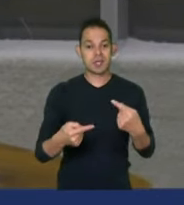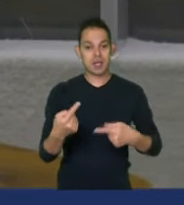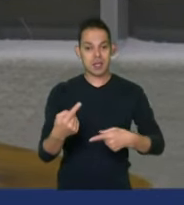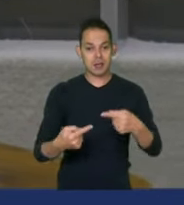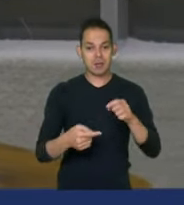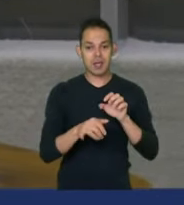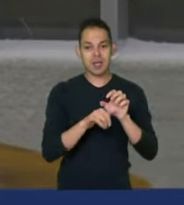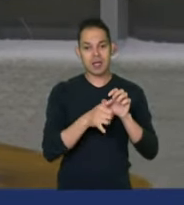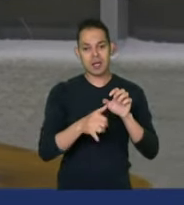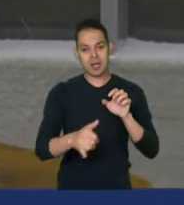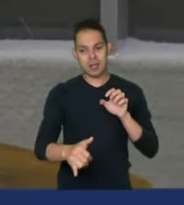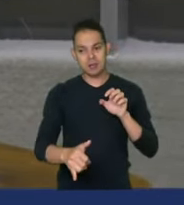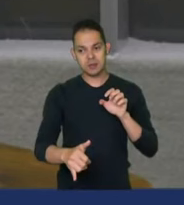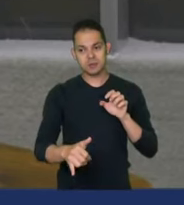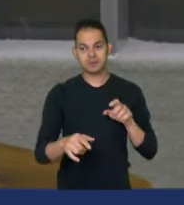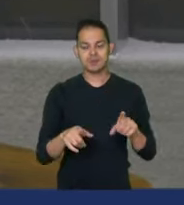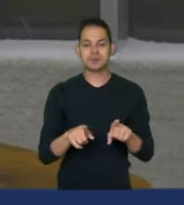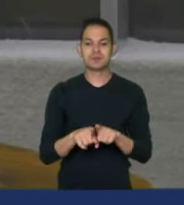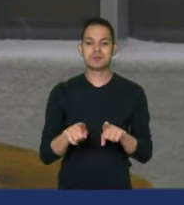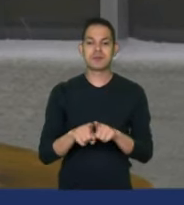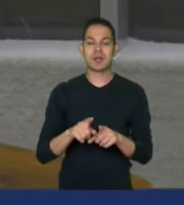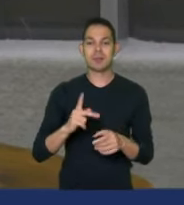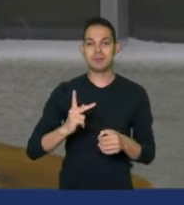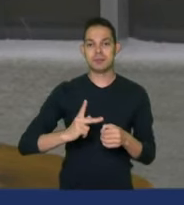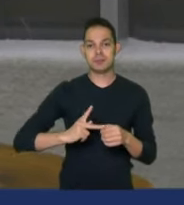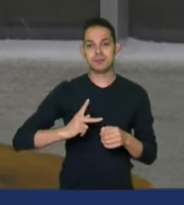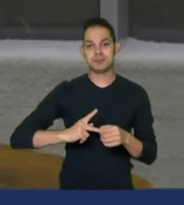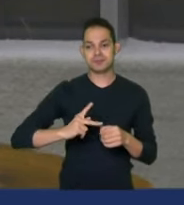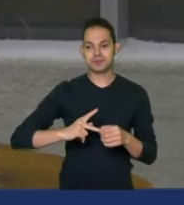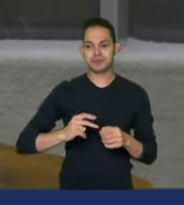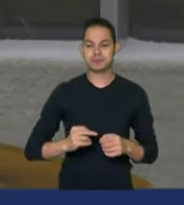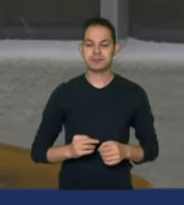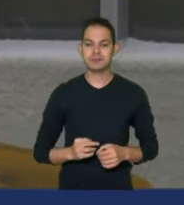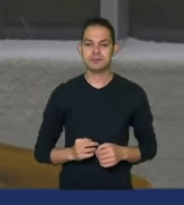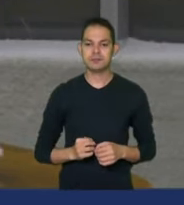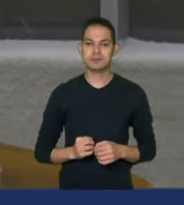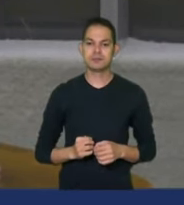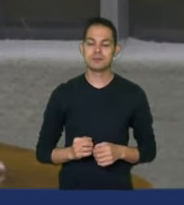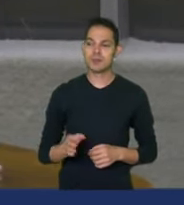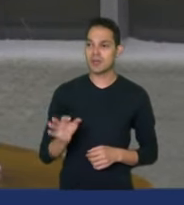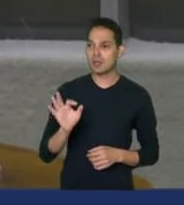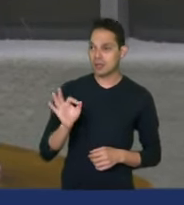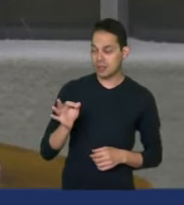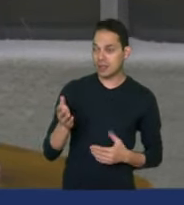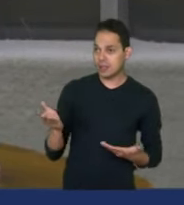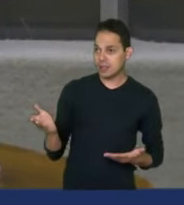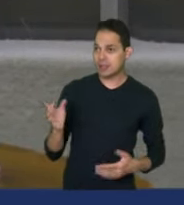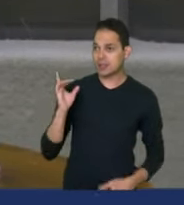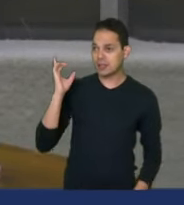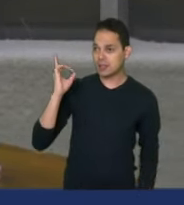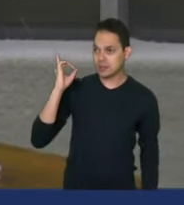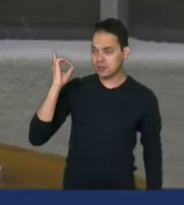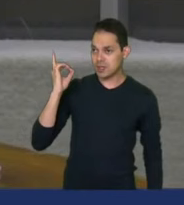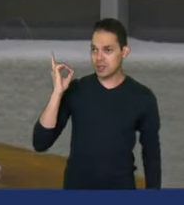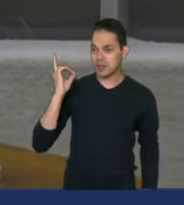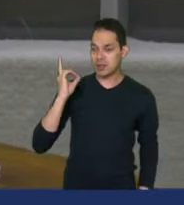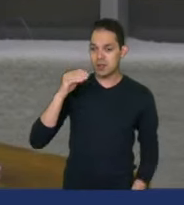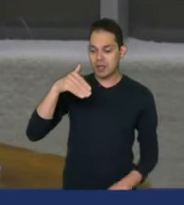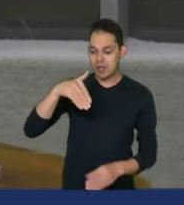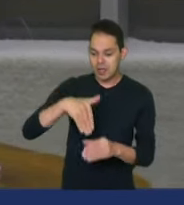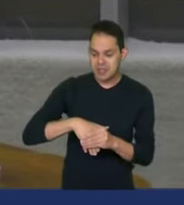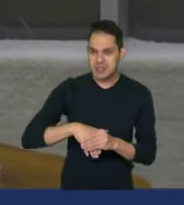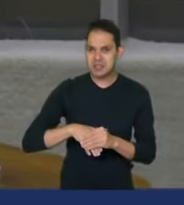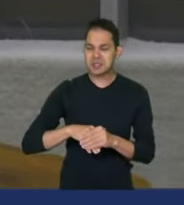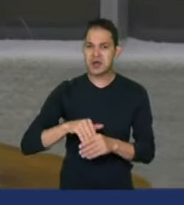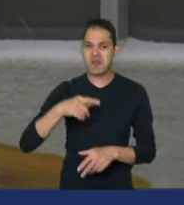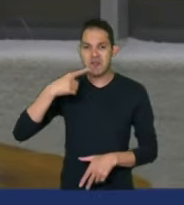Eletrobras, sobre a Petrobras. Deputado Zé Neto, a eleição fraudulenta, golpista